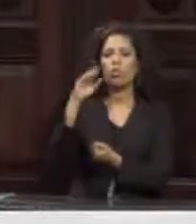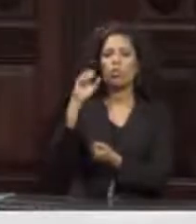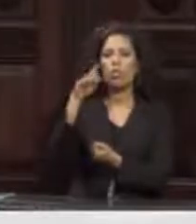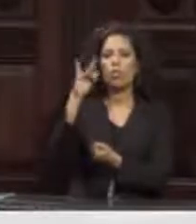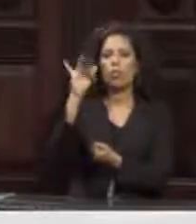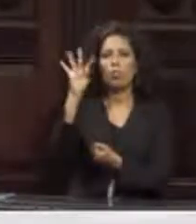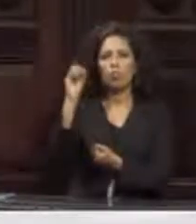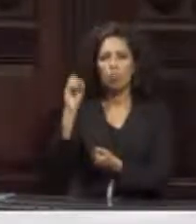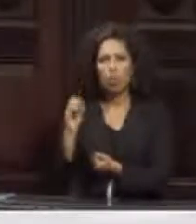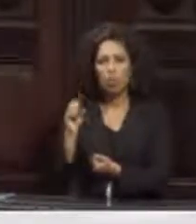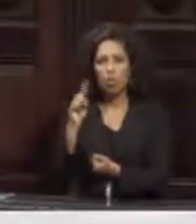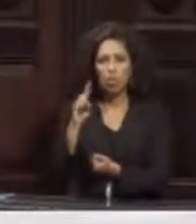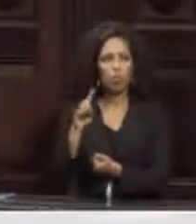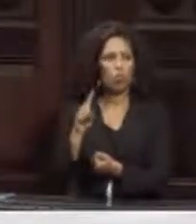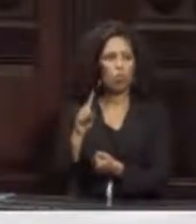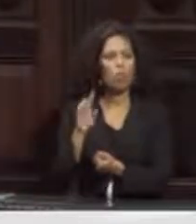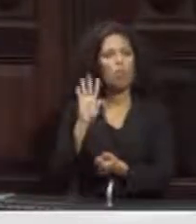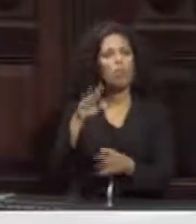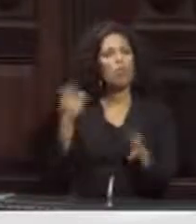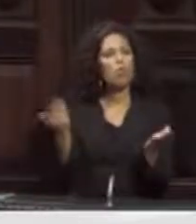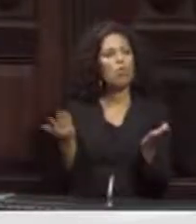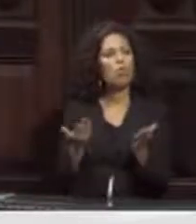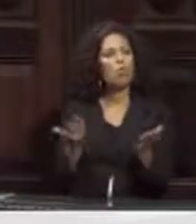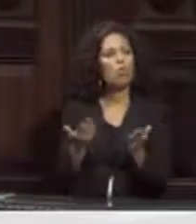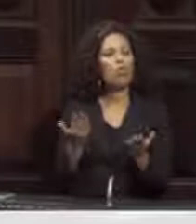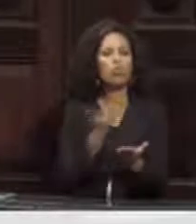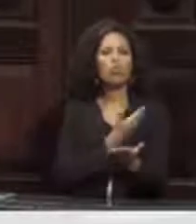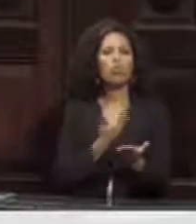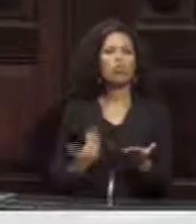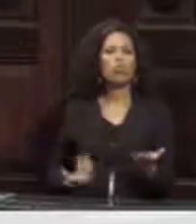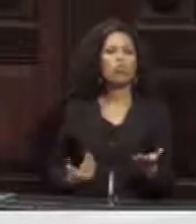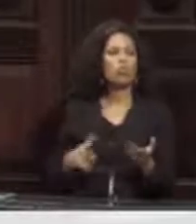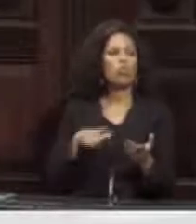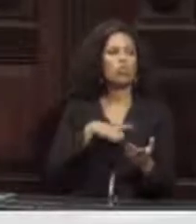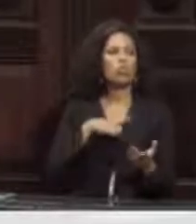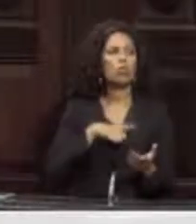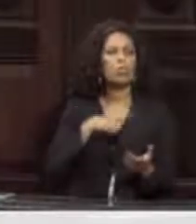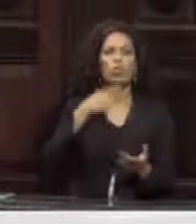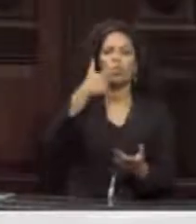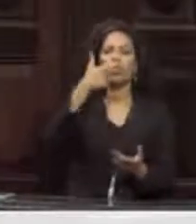e hoje o governo já tem